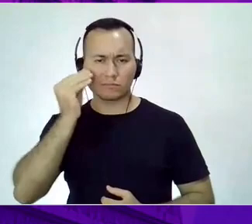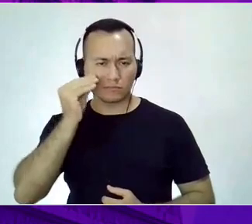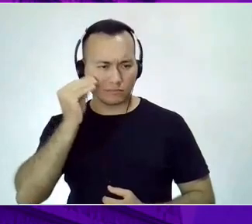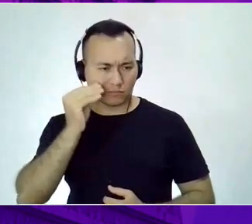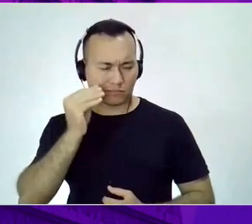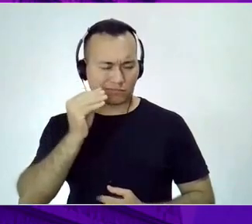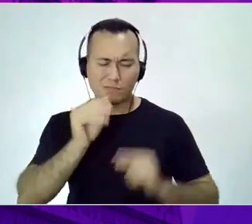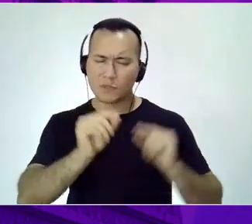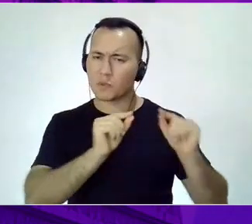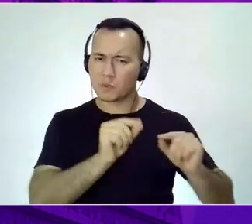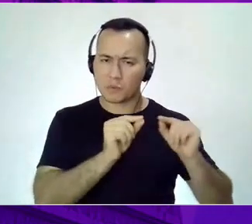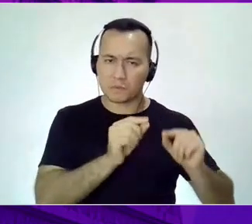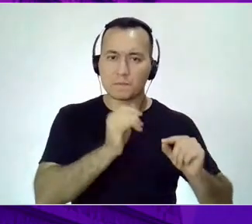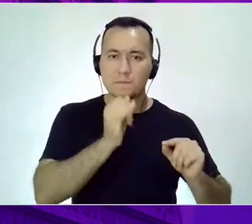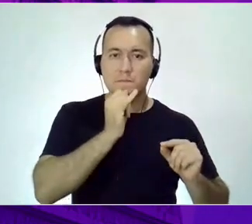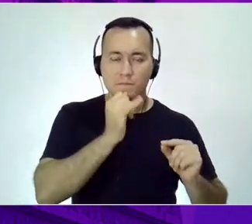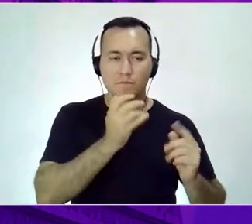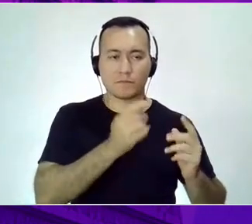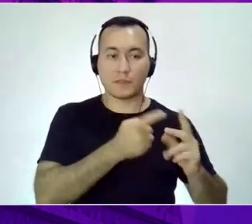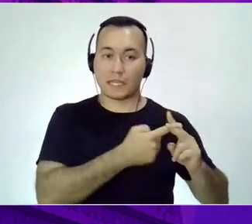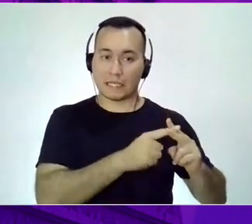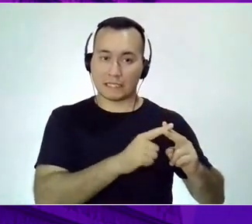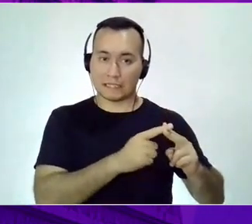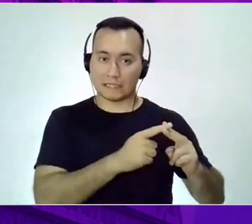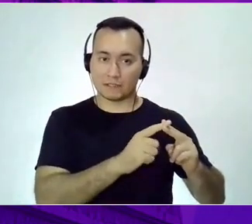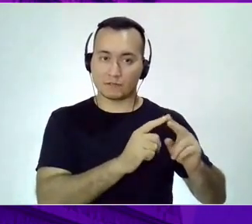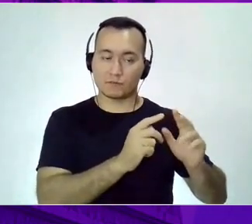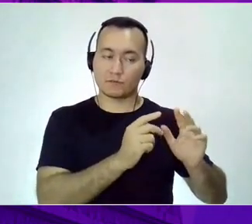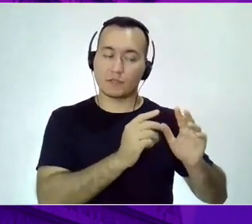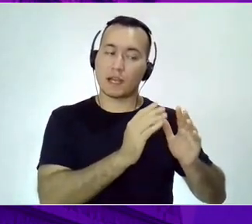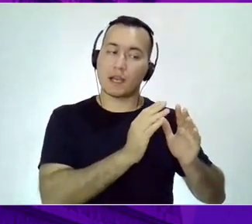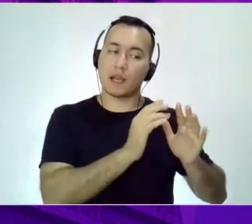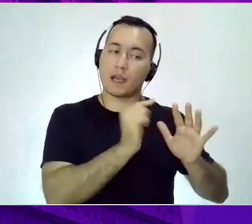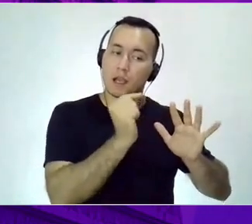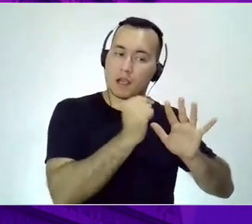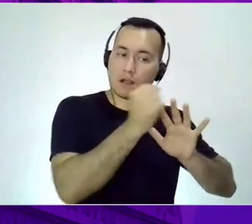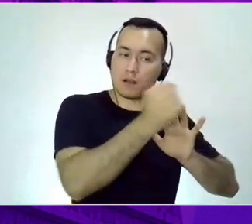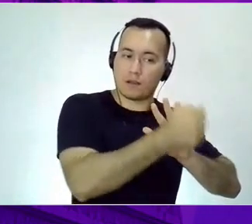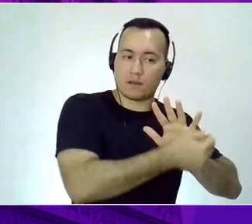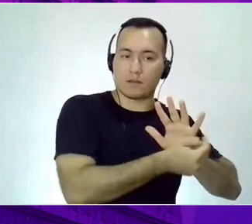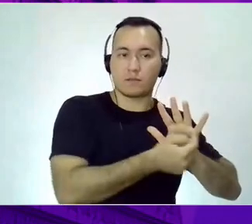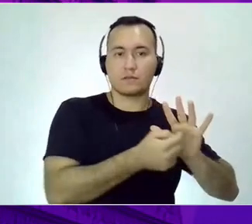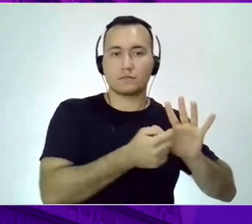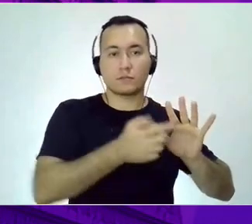se o software funciona ou não, se o teste passa ou